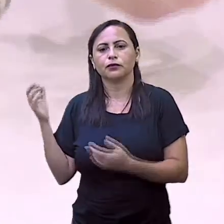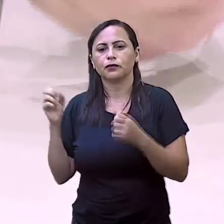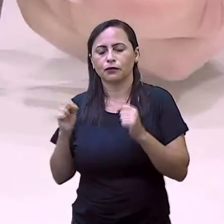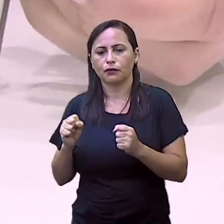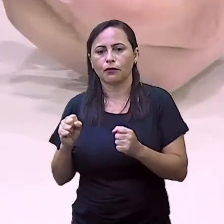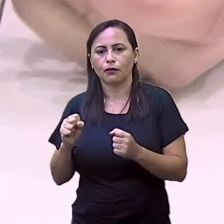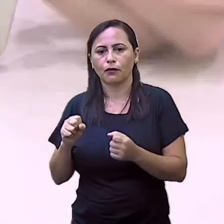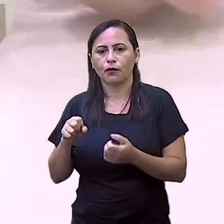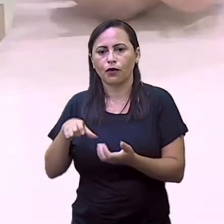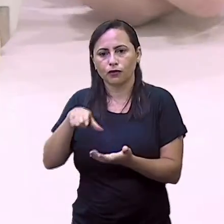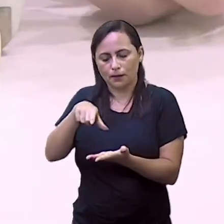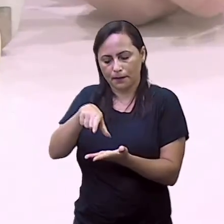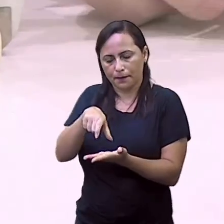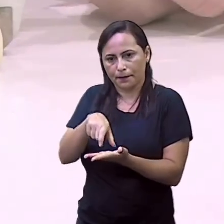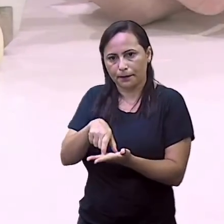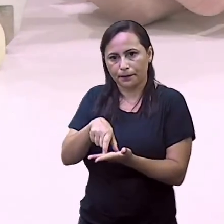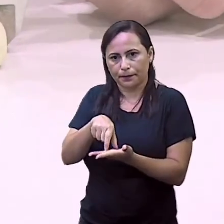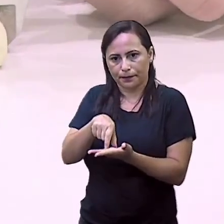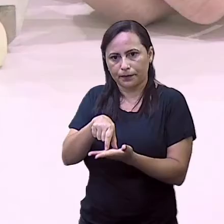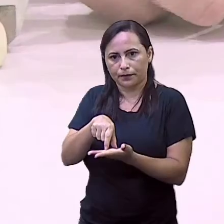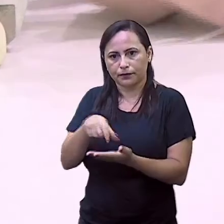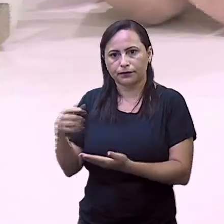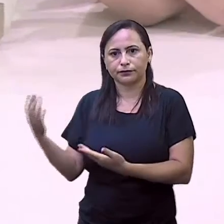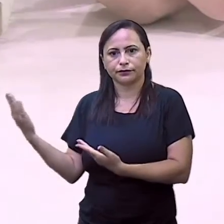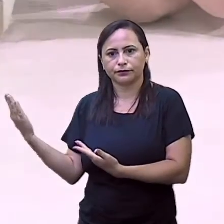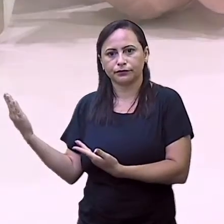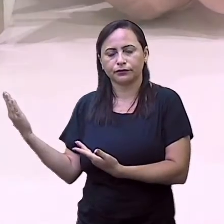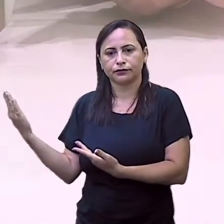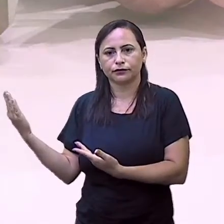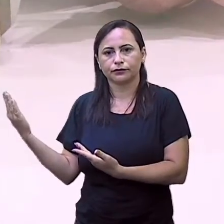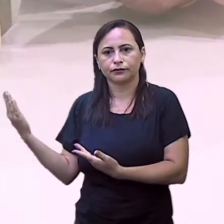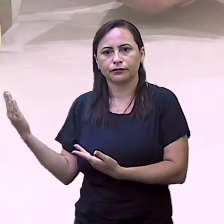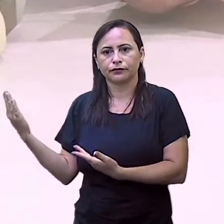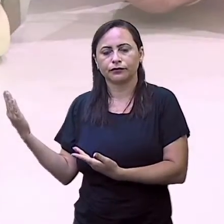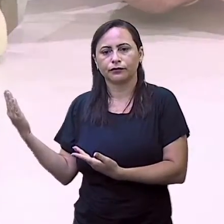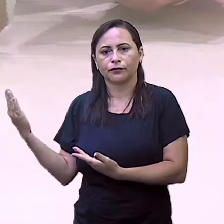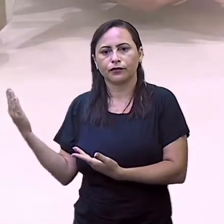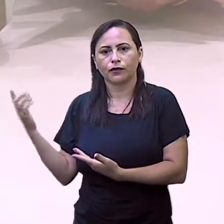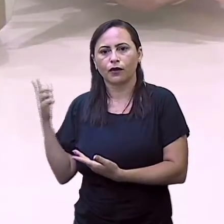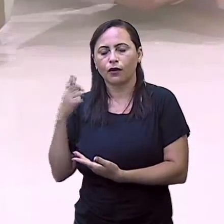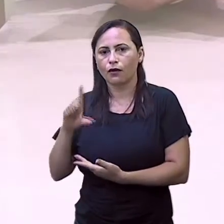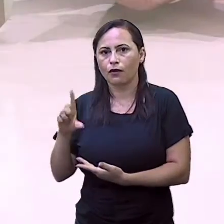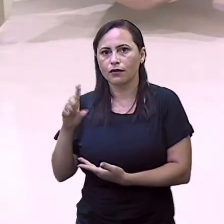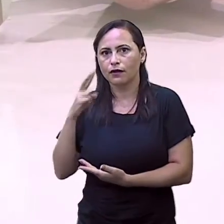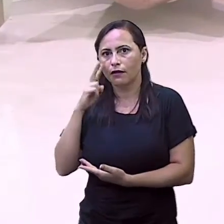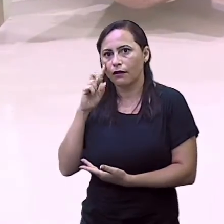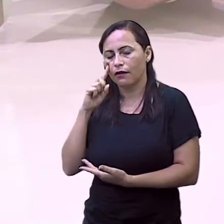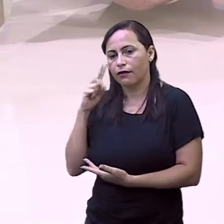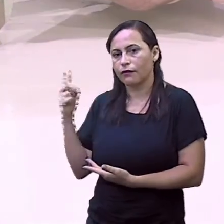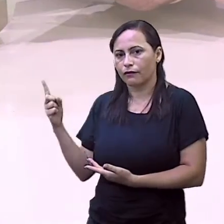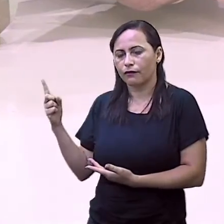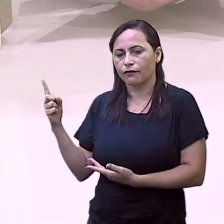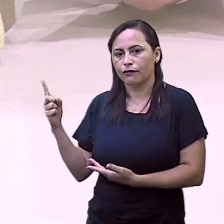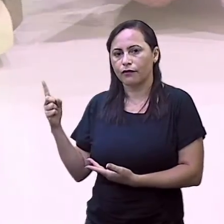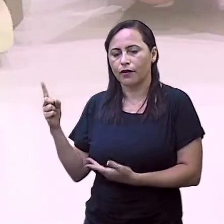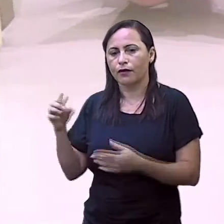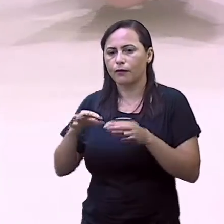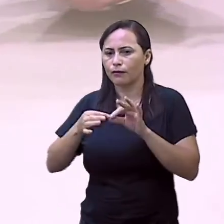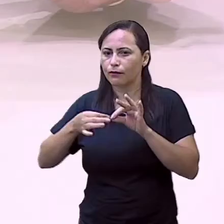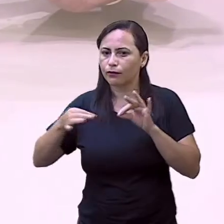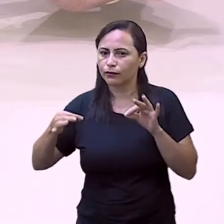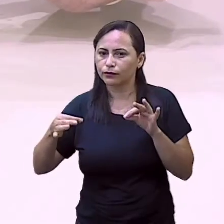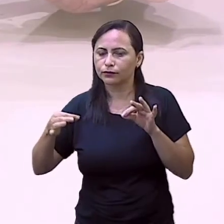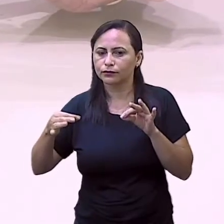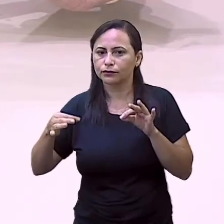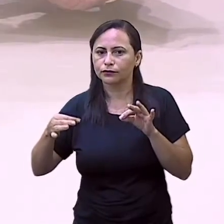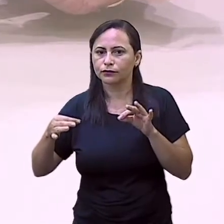né, do objeto que você tiver. E aqui você consegue olhar, né, o tamanho. E quando